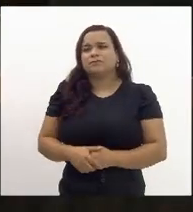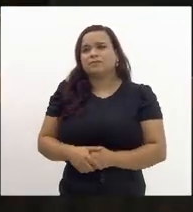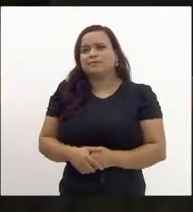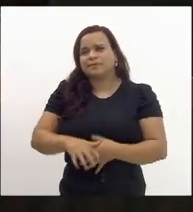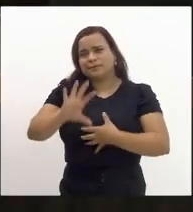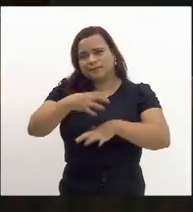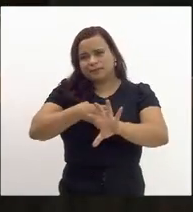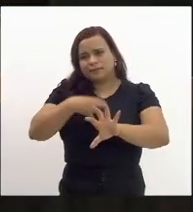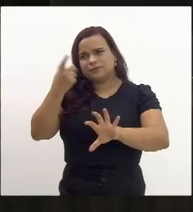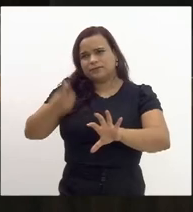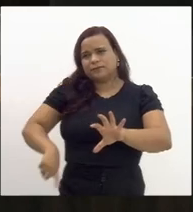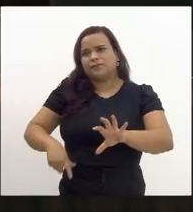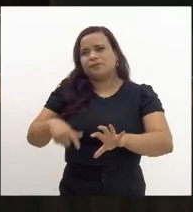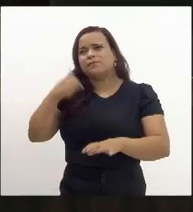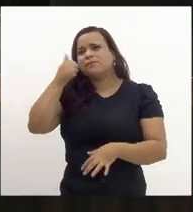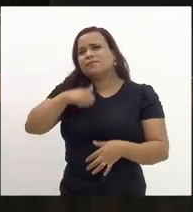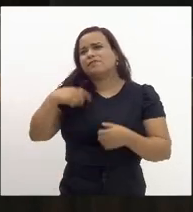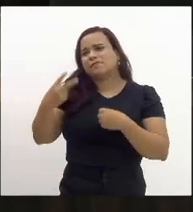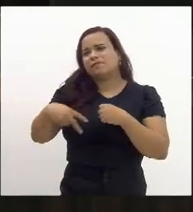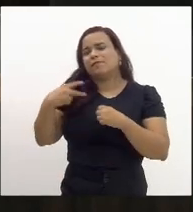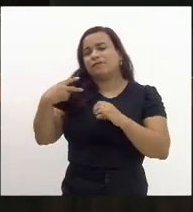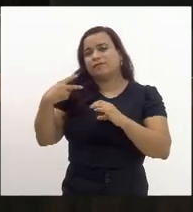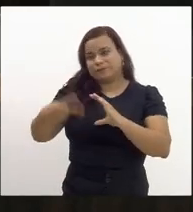solidarizar mais uma vez com a vereadora